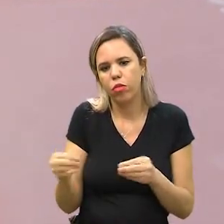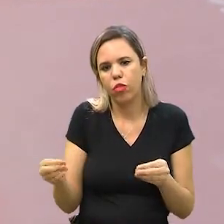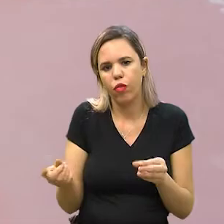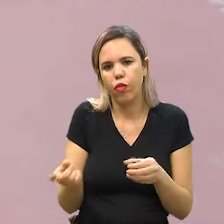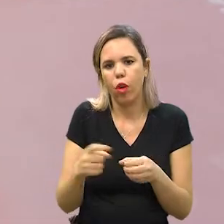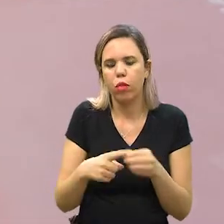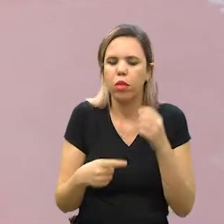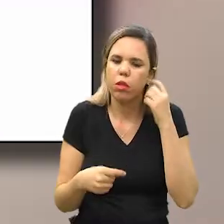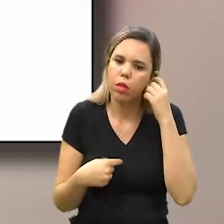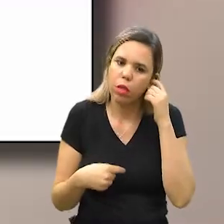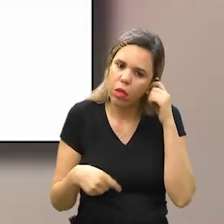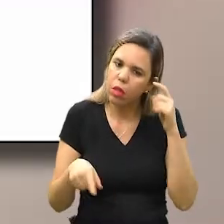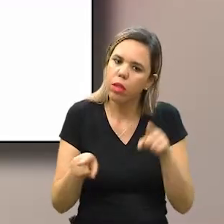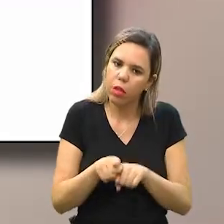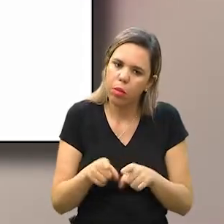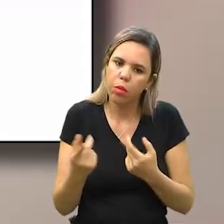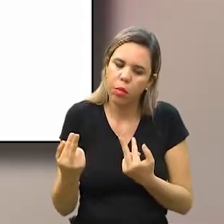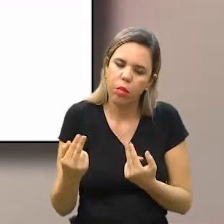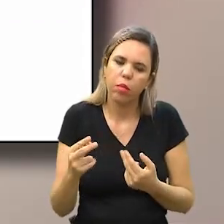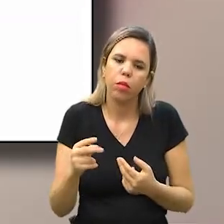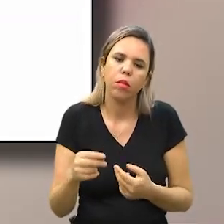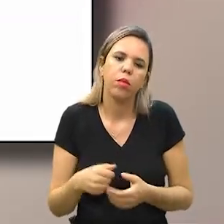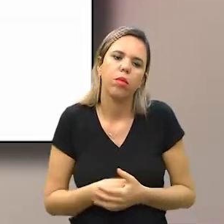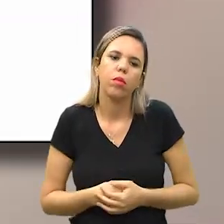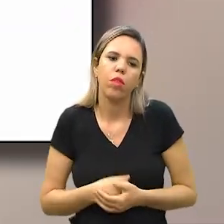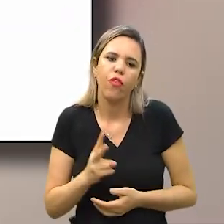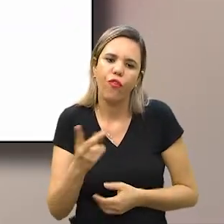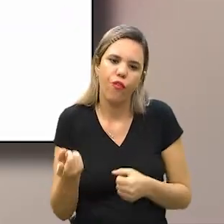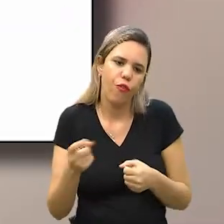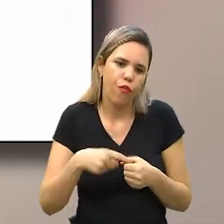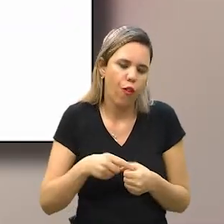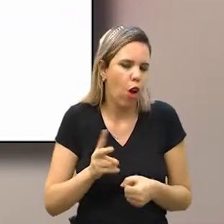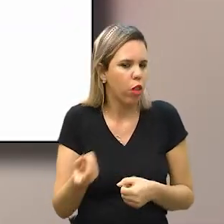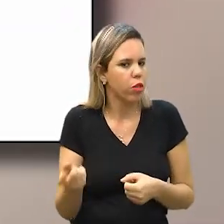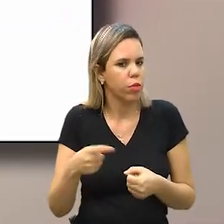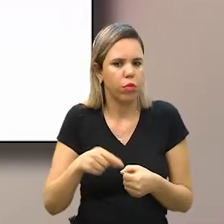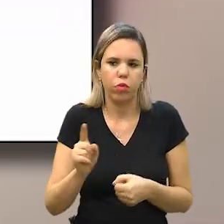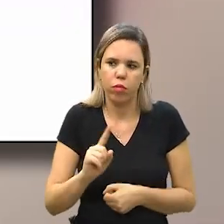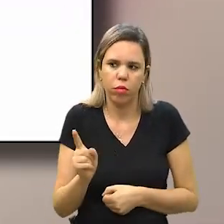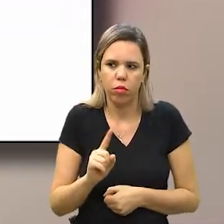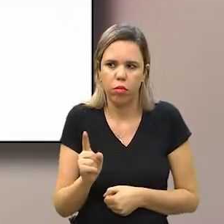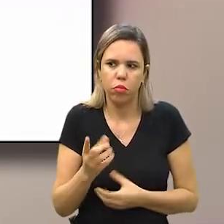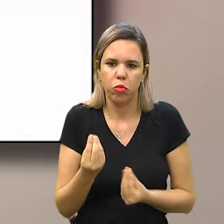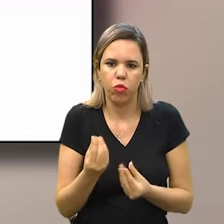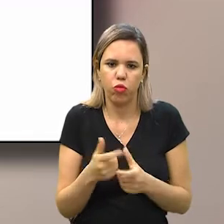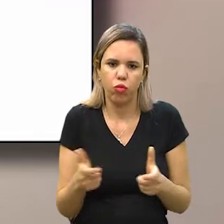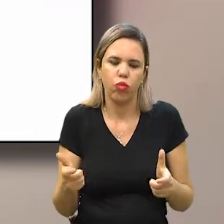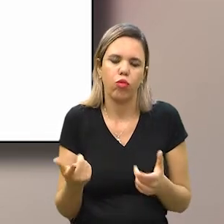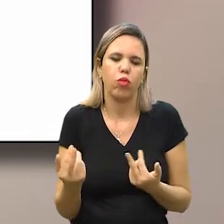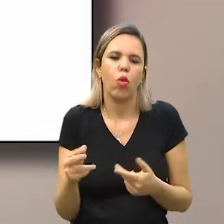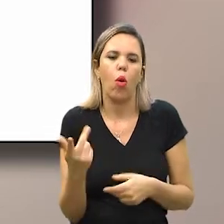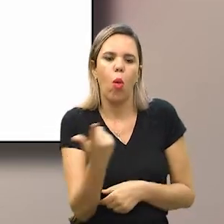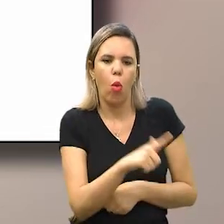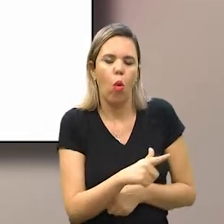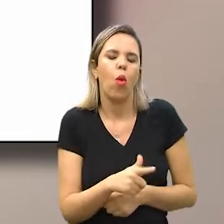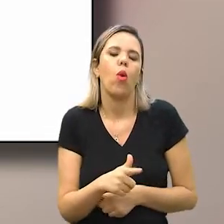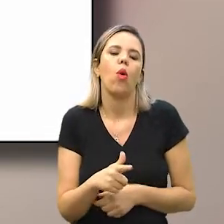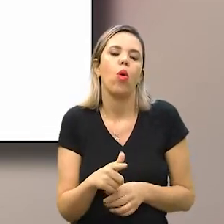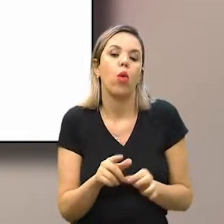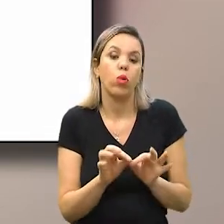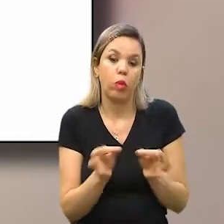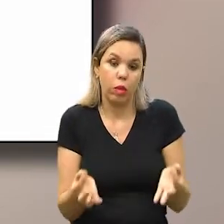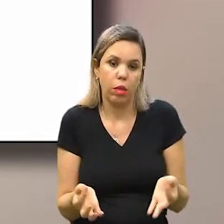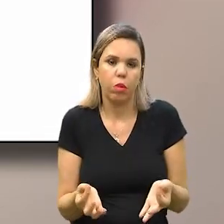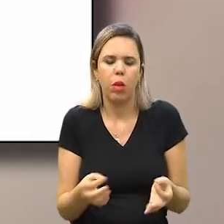zoster também? O herpes zoster não é tão recidivante, ele não tende a voltar tantas vezes como o herpes